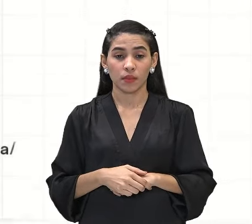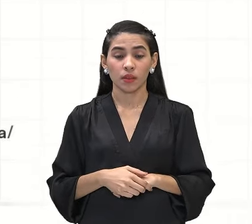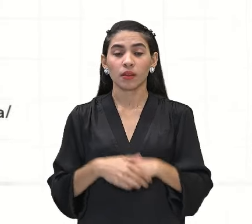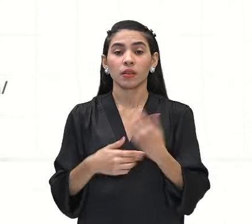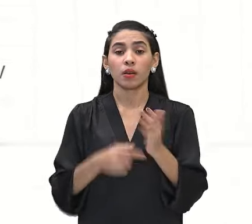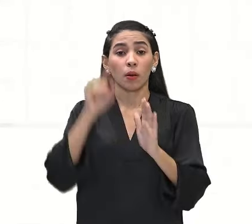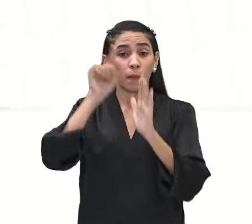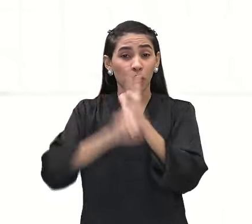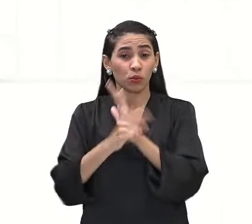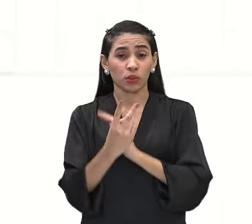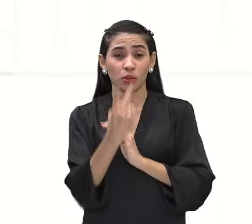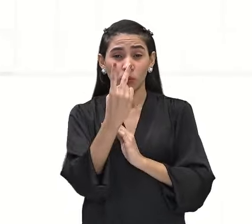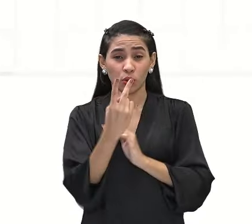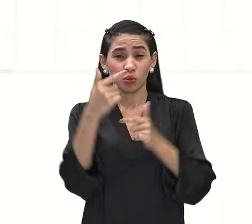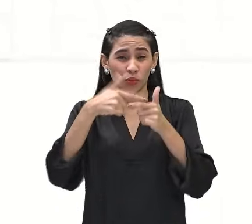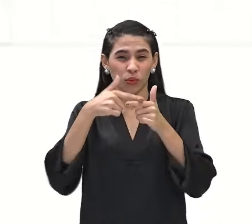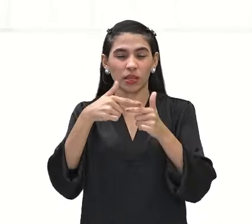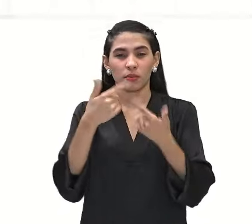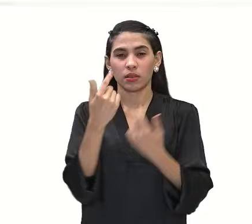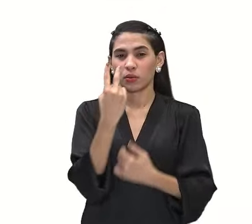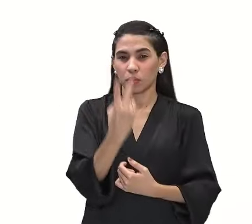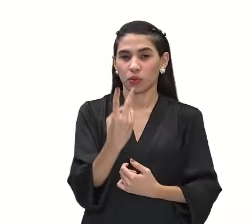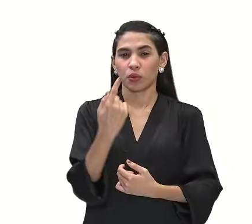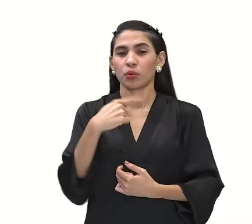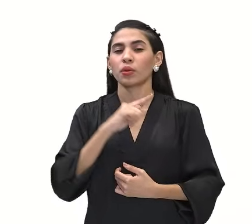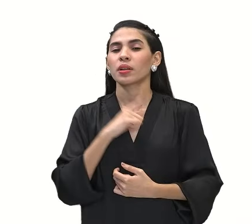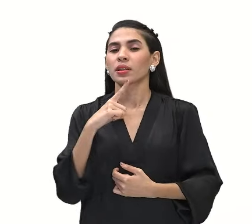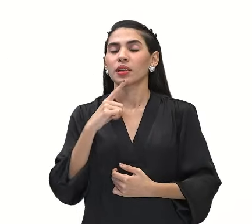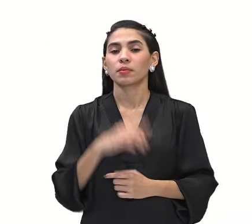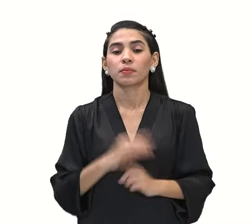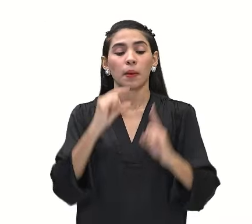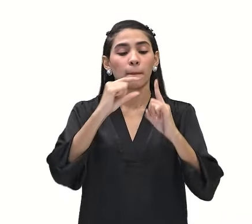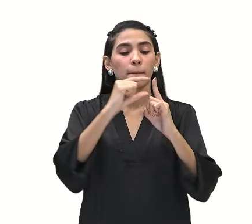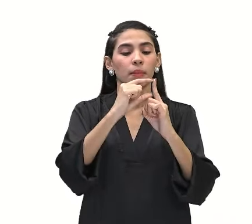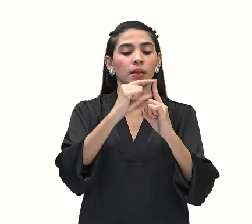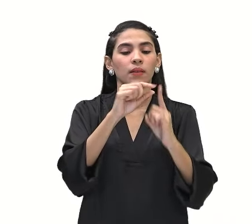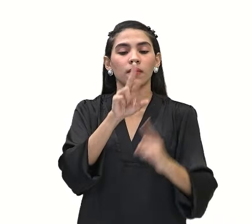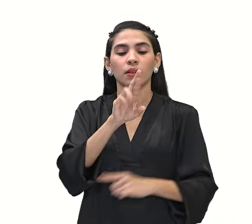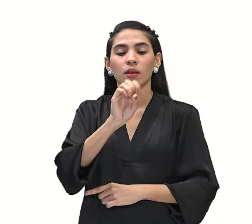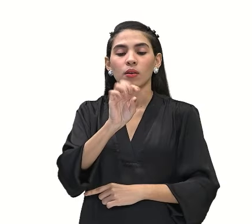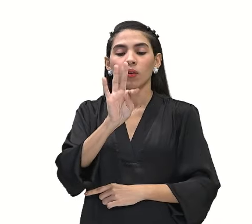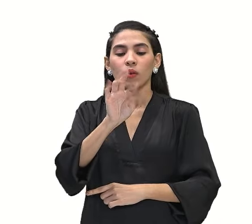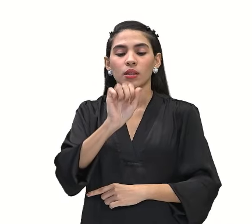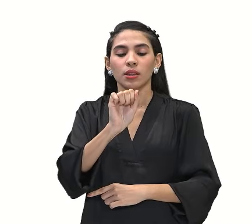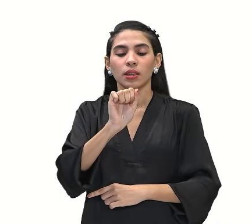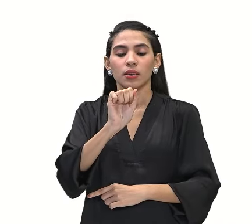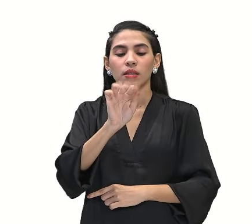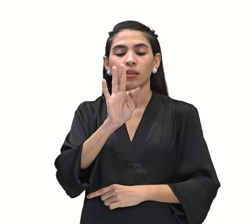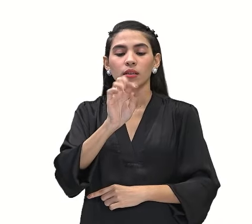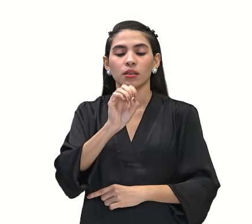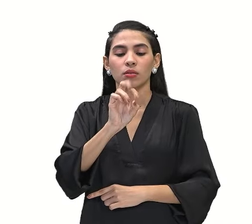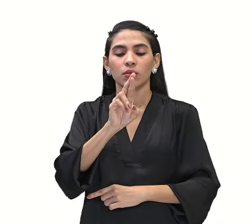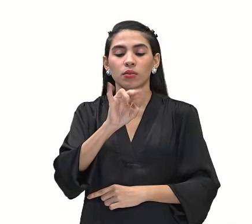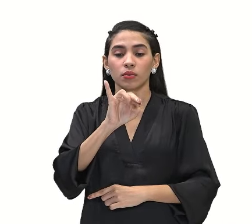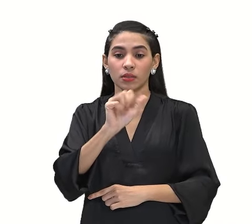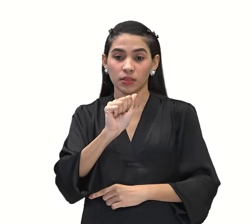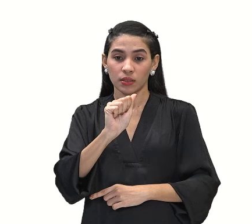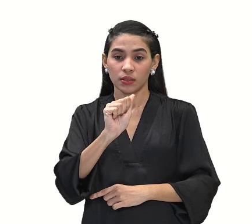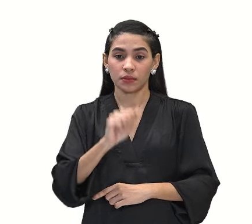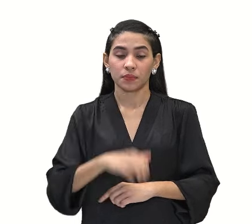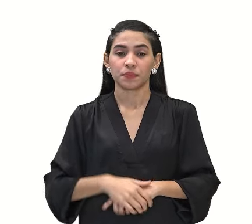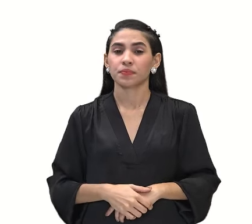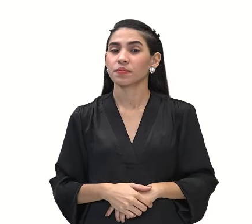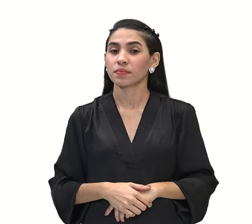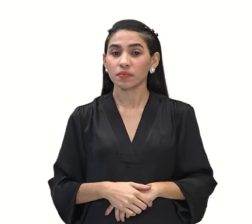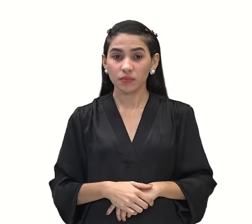situação problema nós temos a palavra rotatória certo ó então o